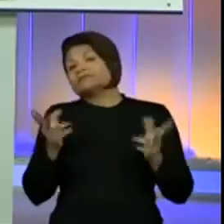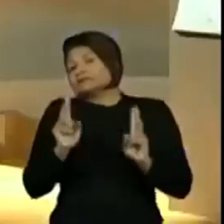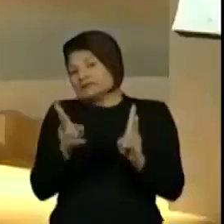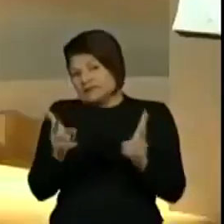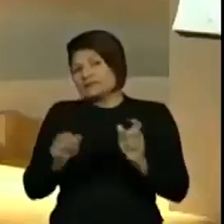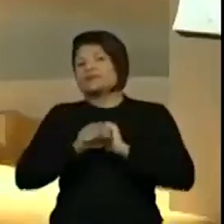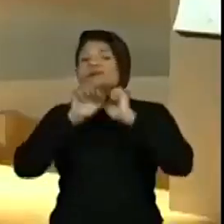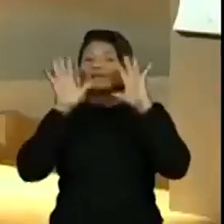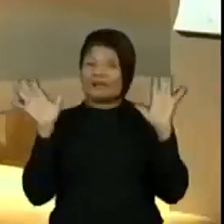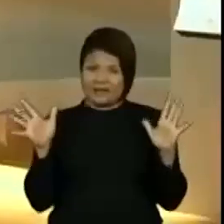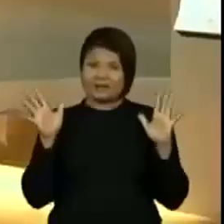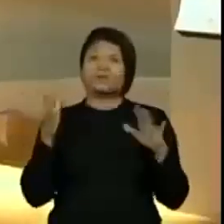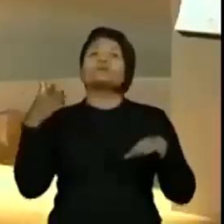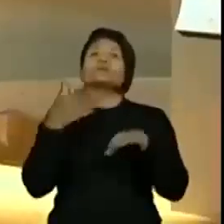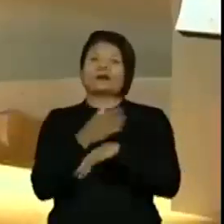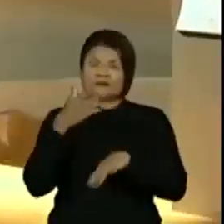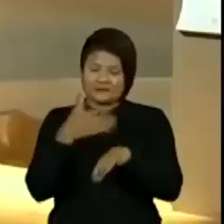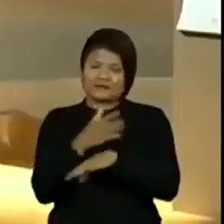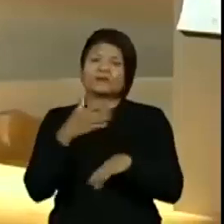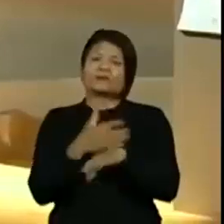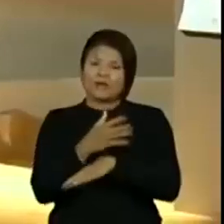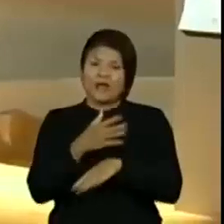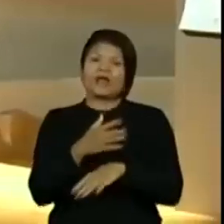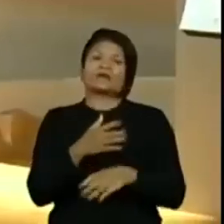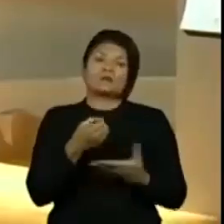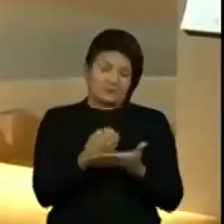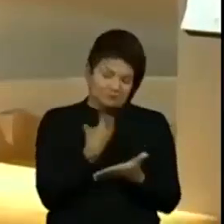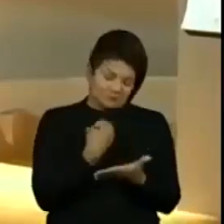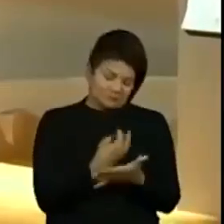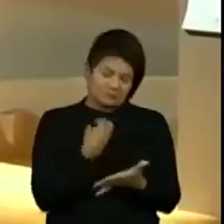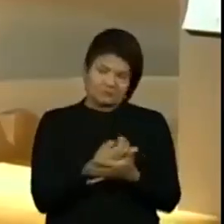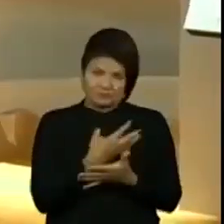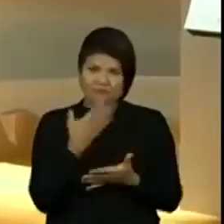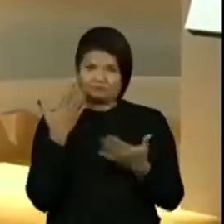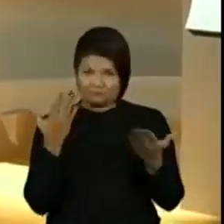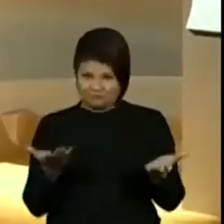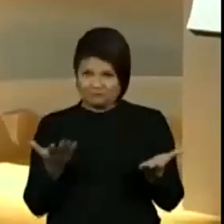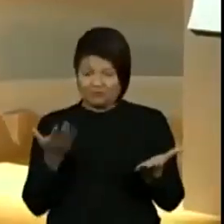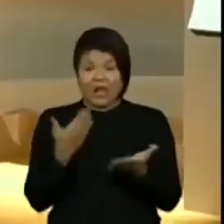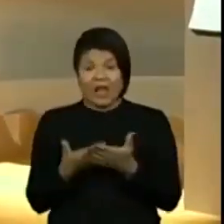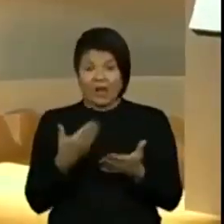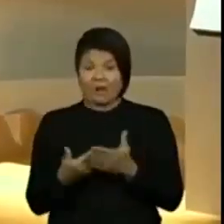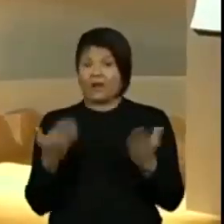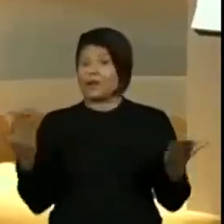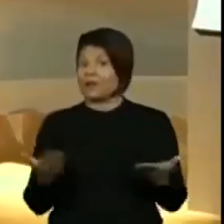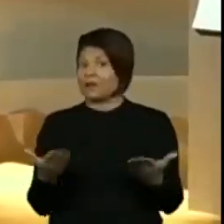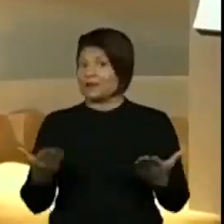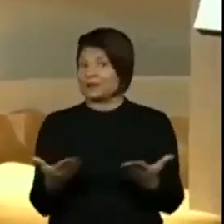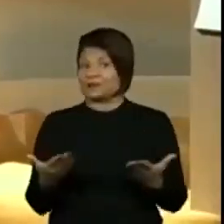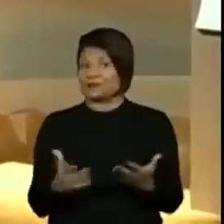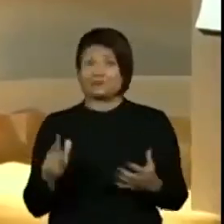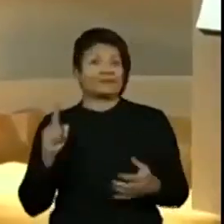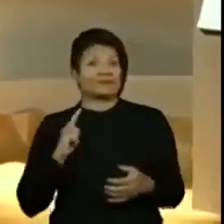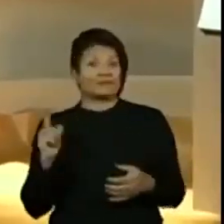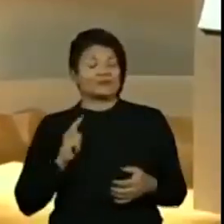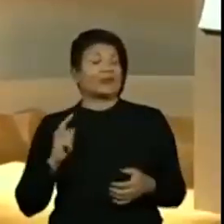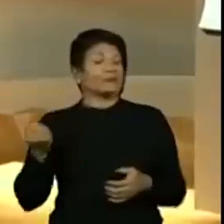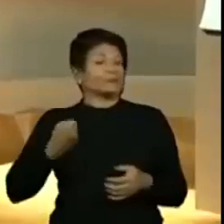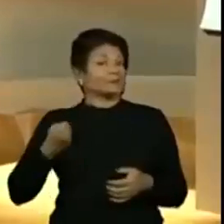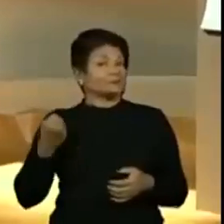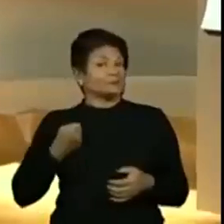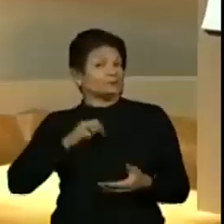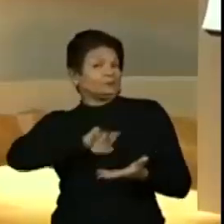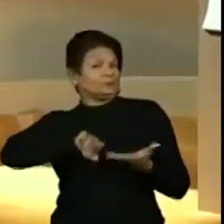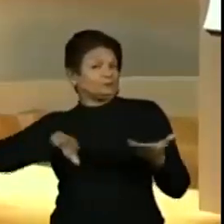claro, participar pelo chat aqui com a gente. A nossa aula de hoje envolve números, o